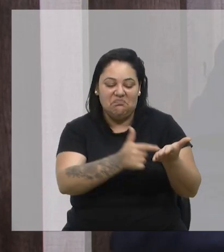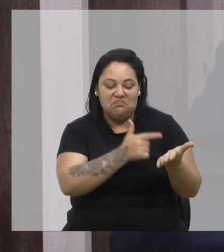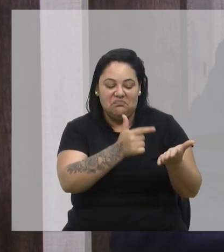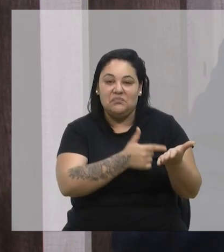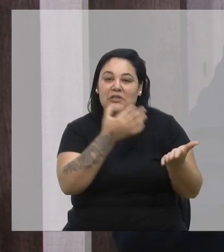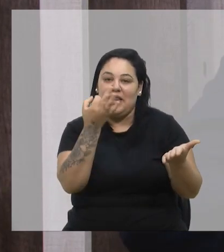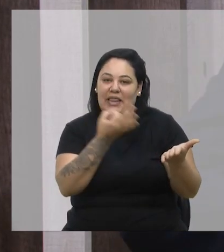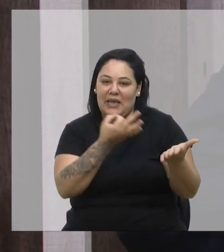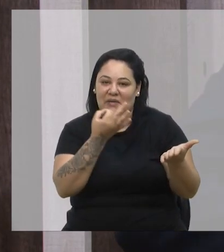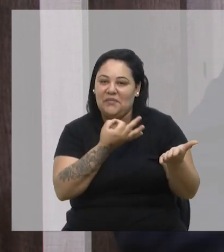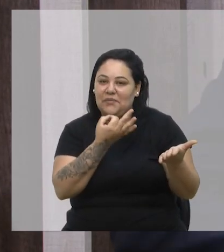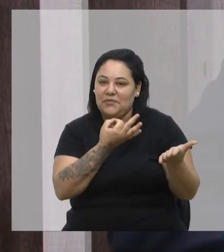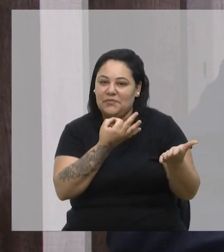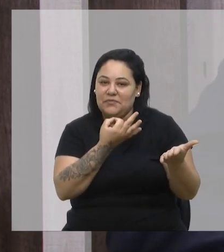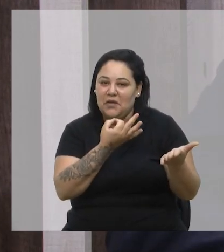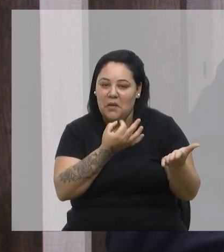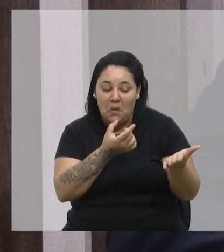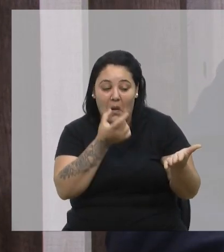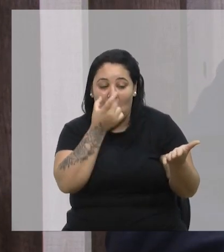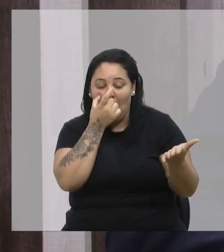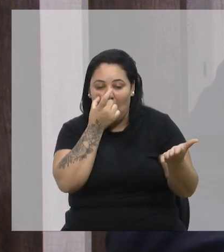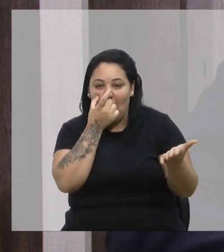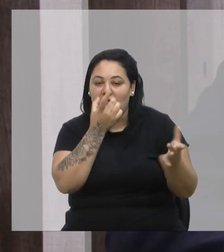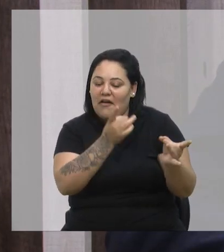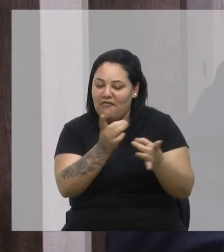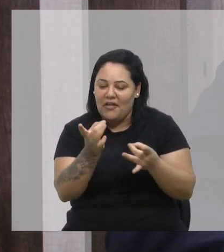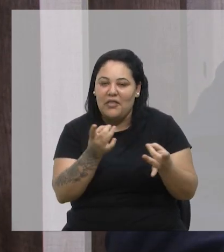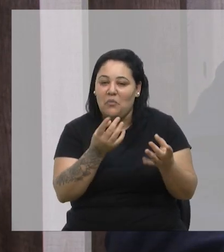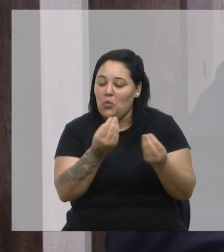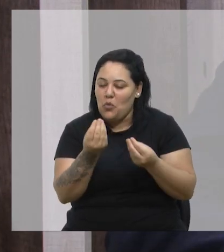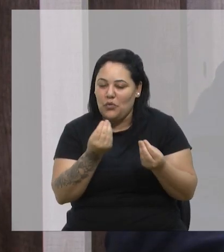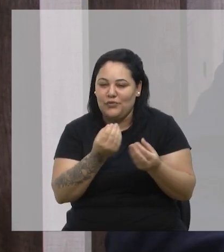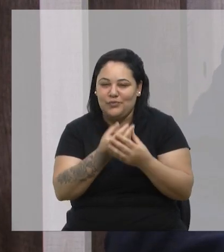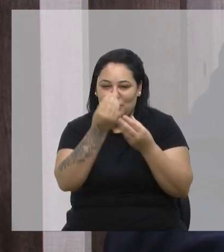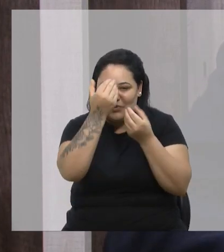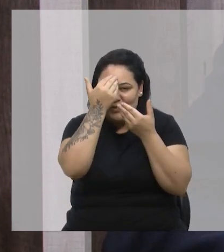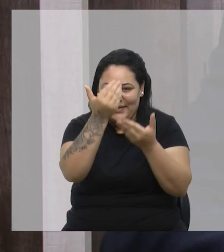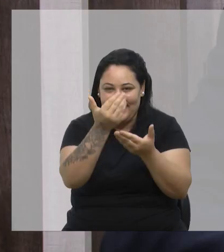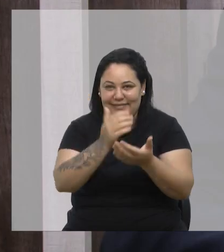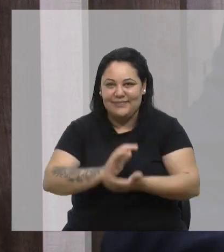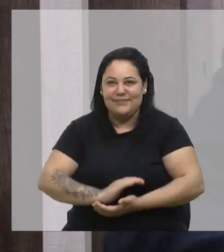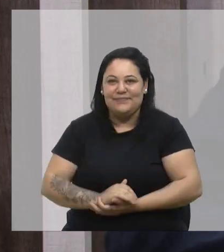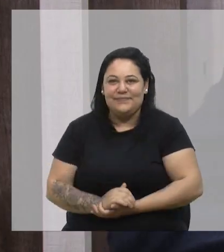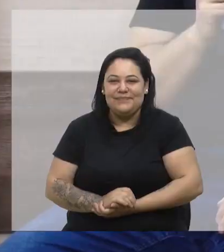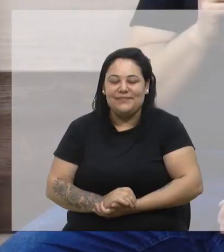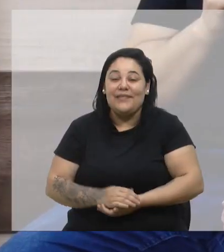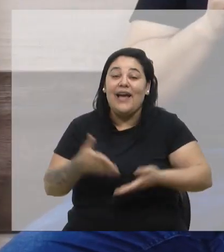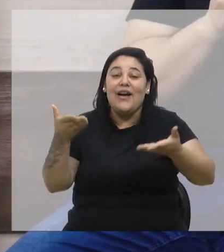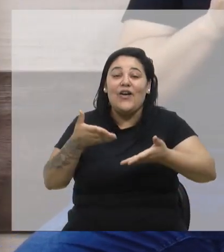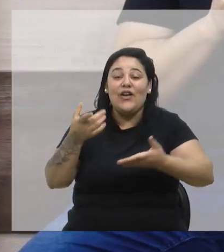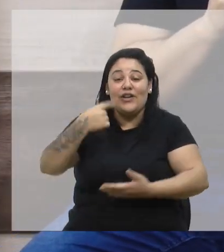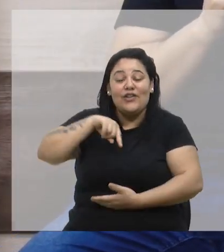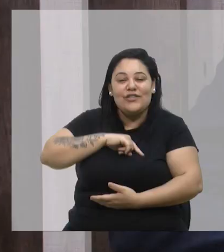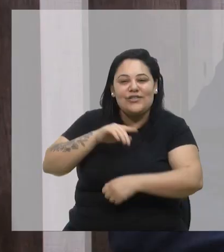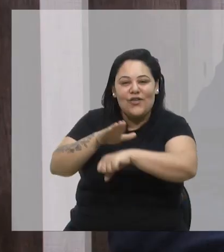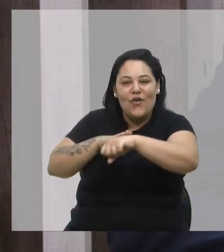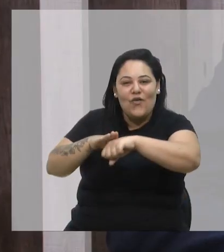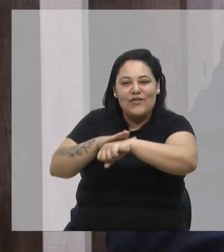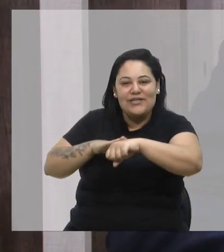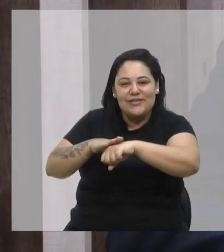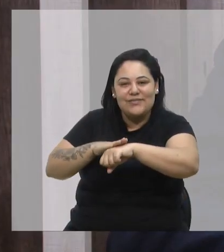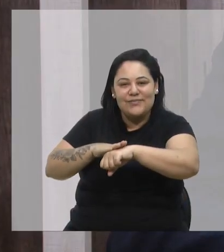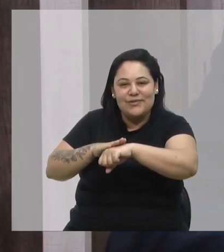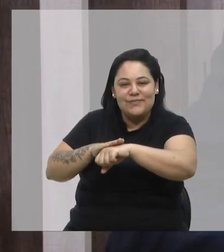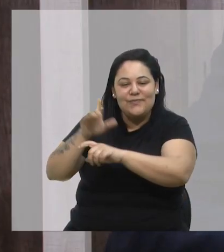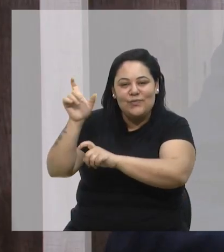pelo Acredito convite. que é uma obra aí que está chamando a atenção e que vai ainda render bastante. Muito obrigado. Muito obrigado. Acabamos